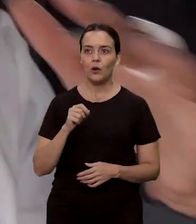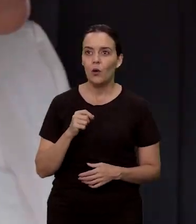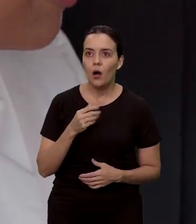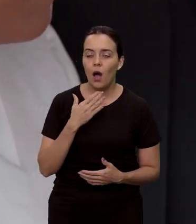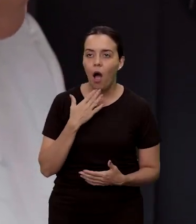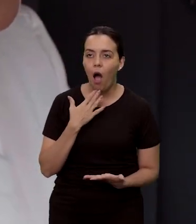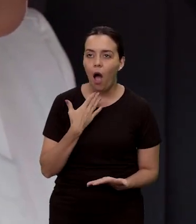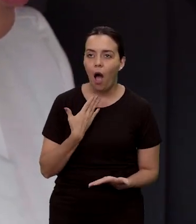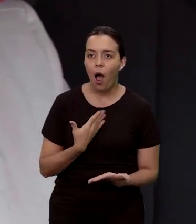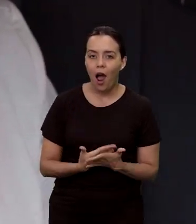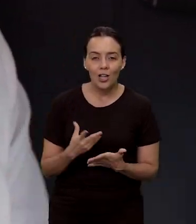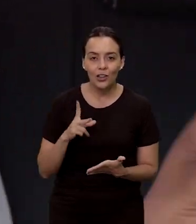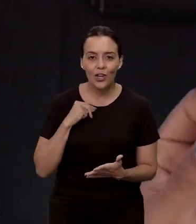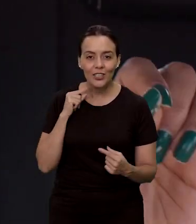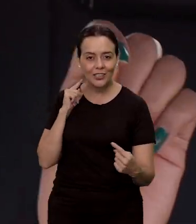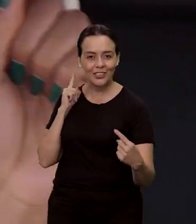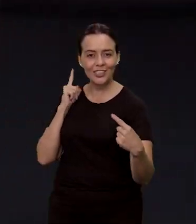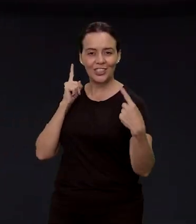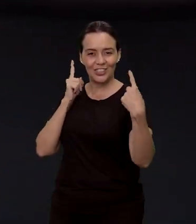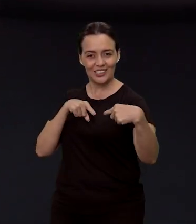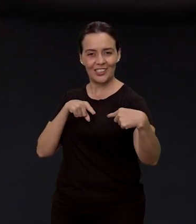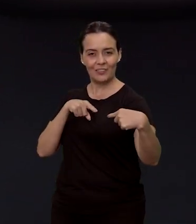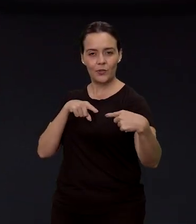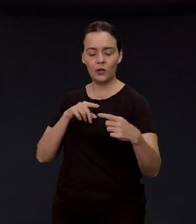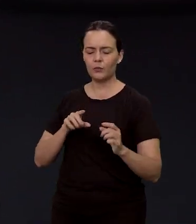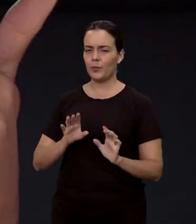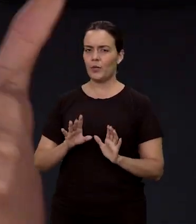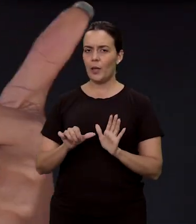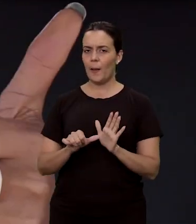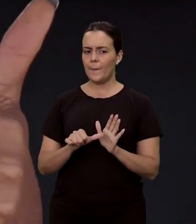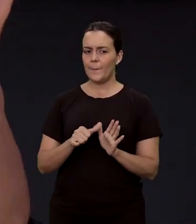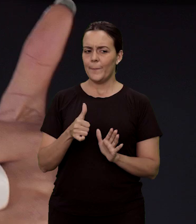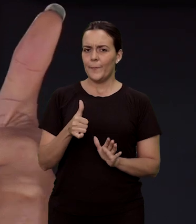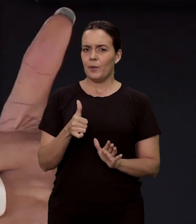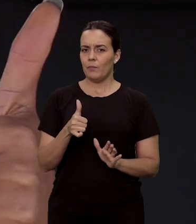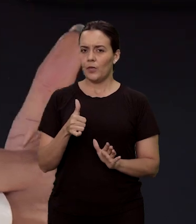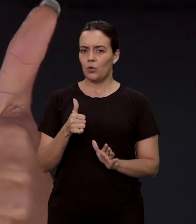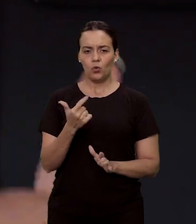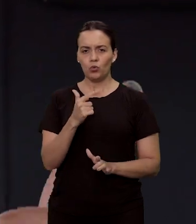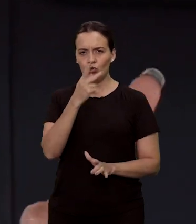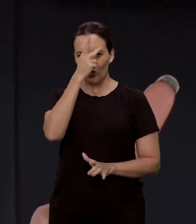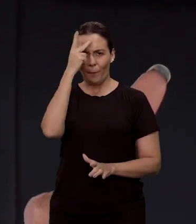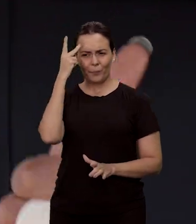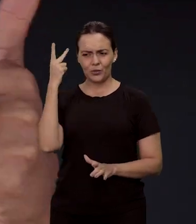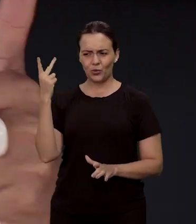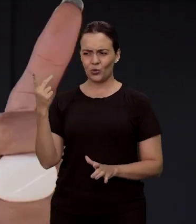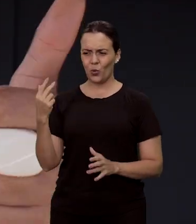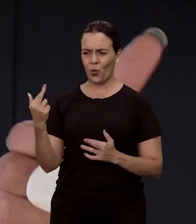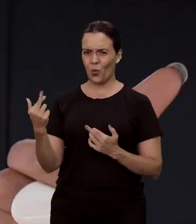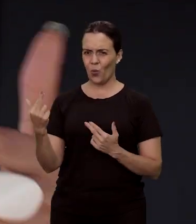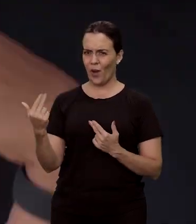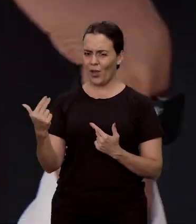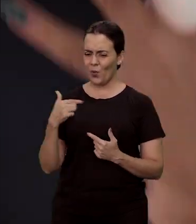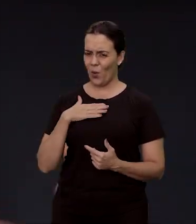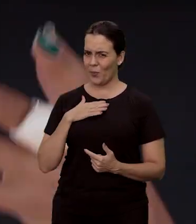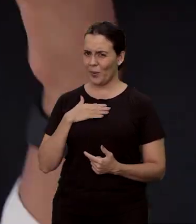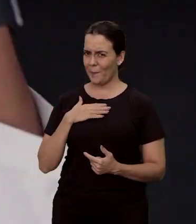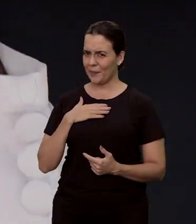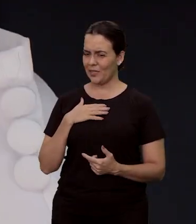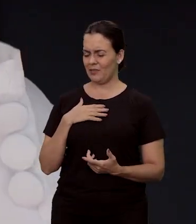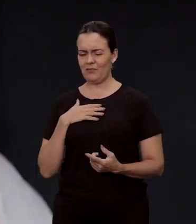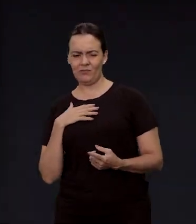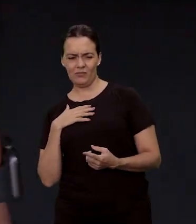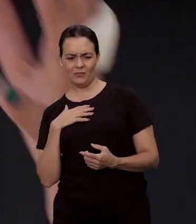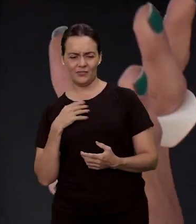uau, que desafio. Primeiro, não tinha pessoas parecidas comigo naquele ambiente. Ou seja, no debate